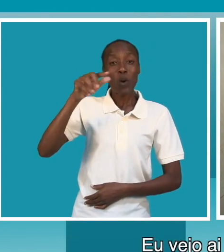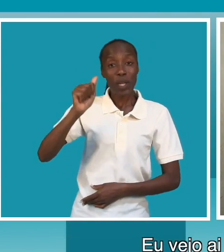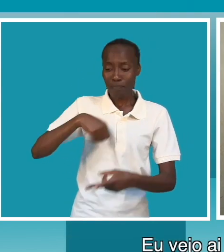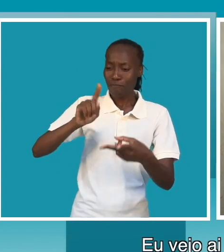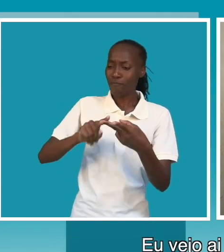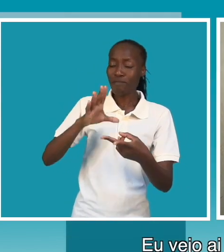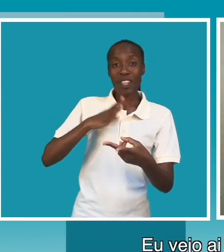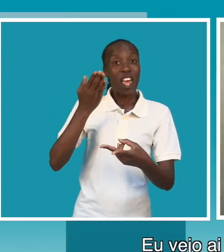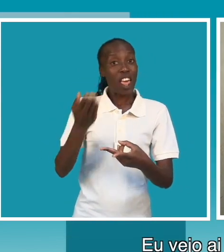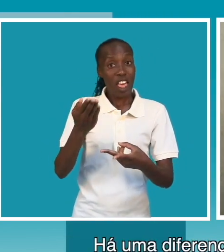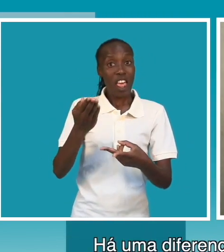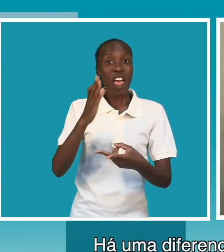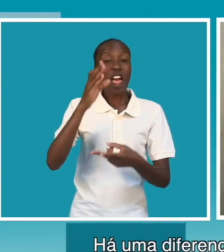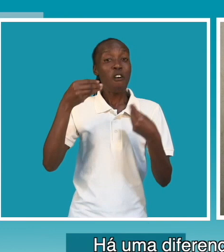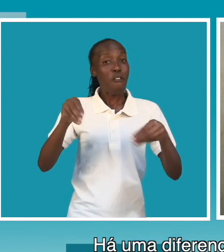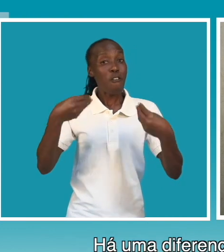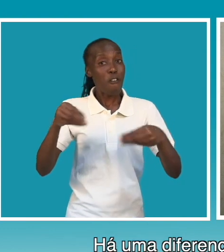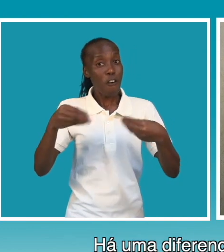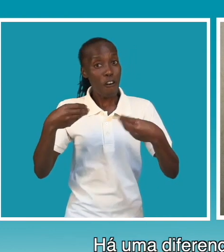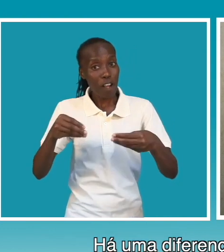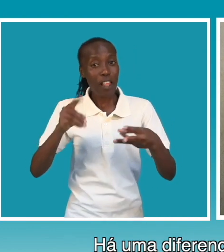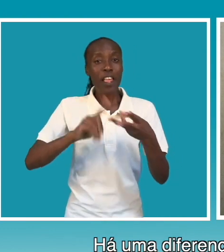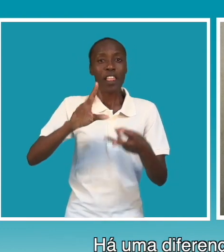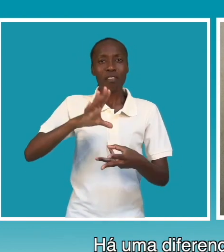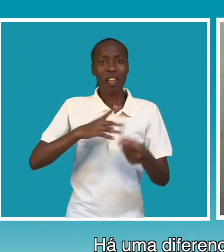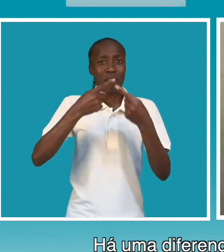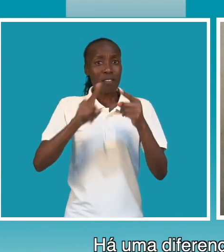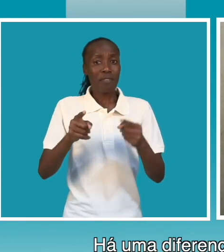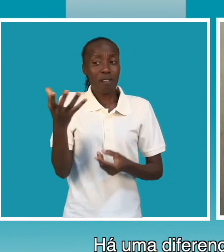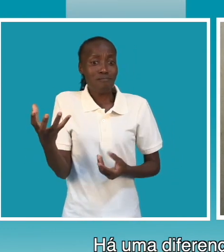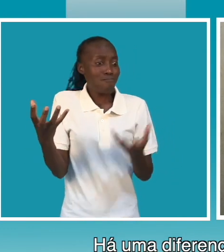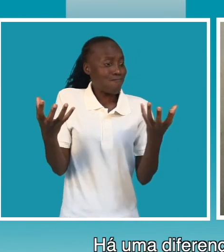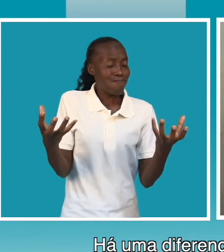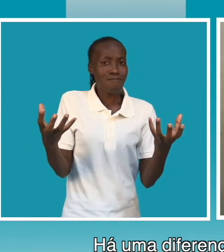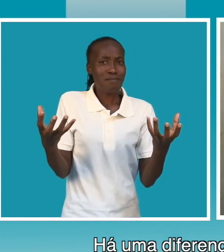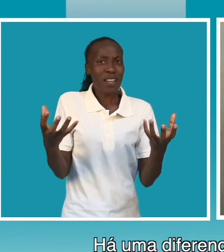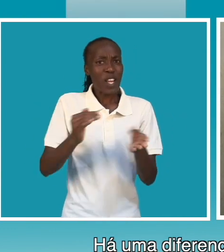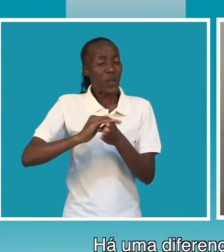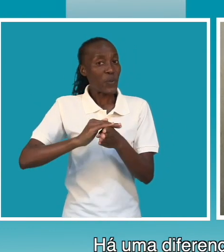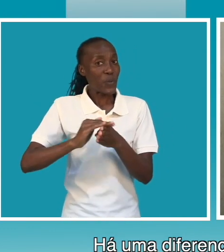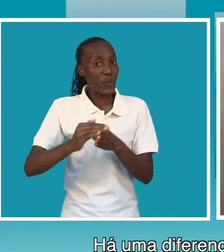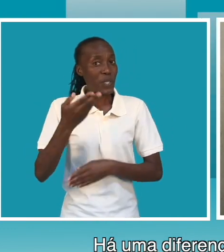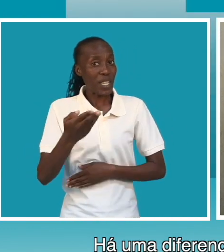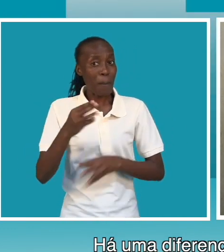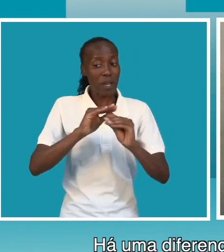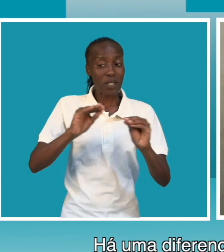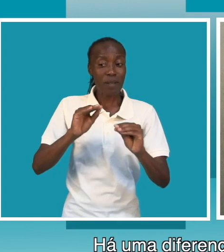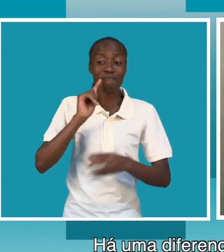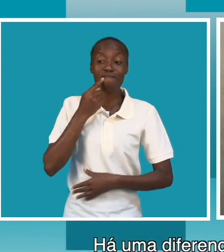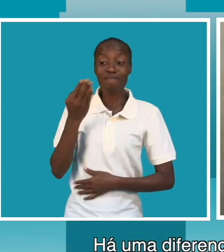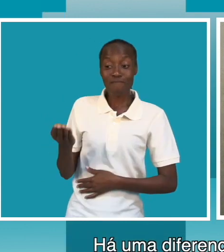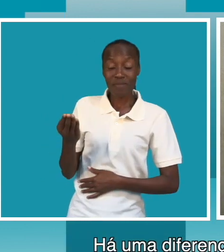temos uma folha. Há uma certa diferença nesses dois instrumentos que se usa para o ensino do Braille.